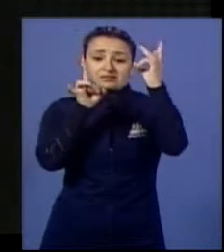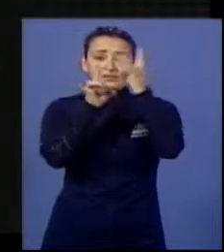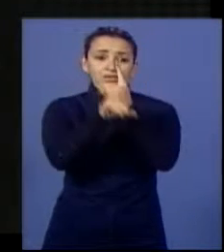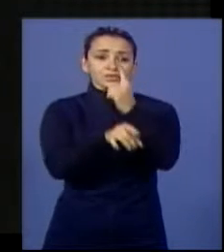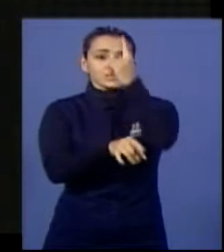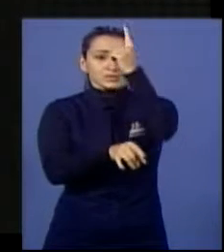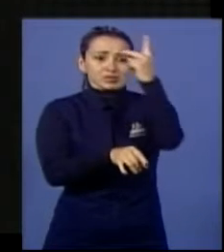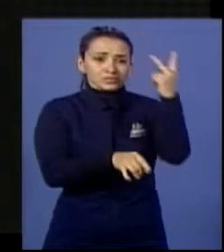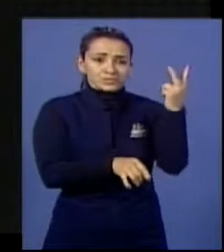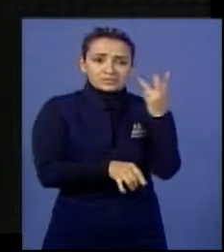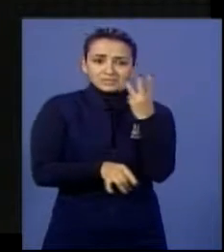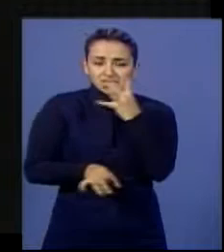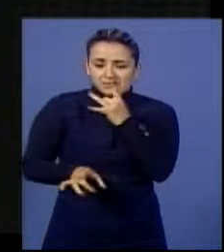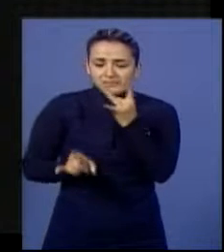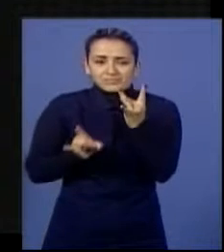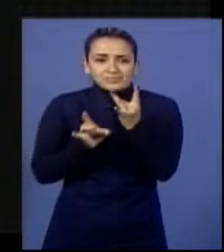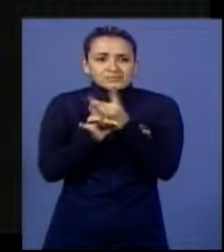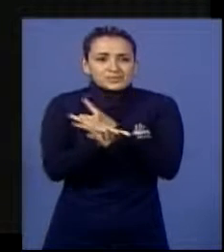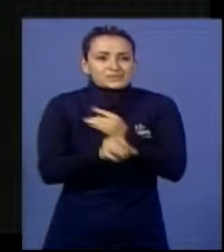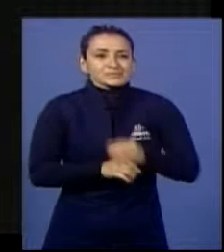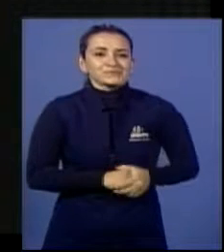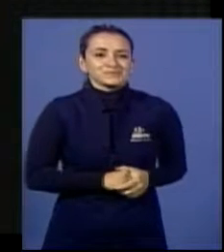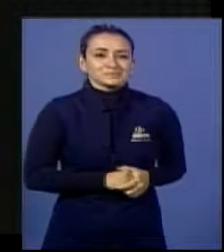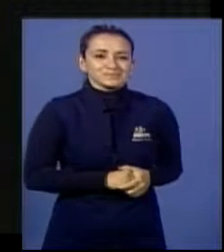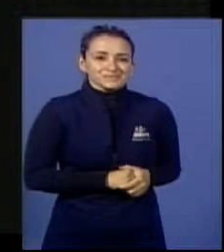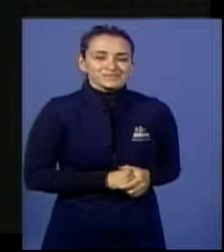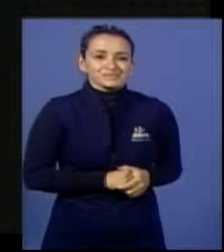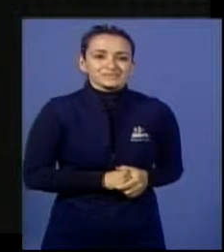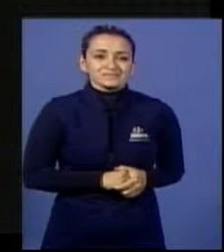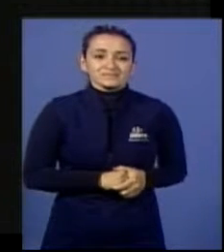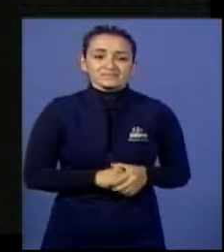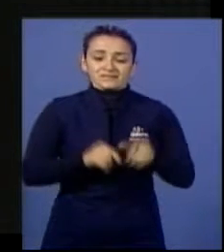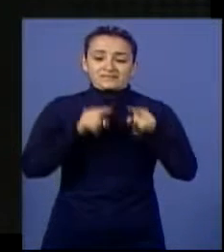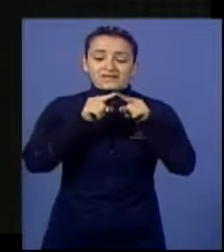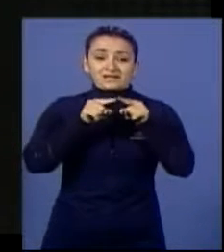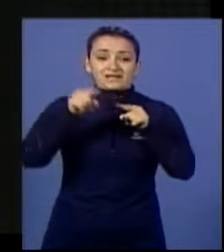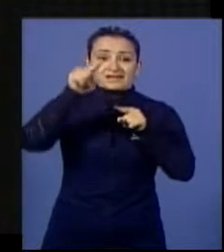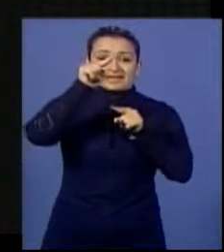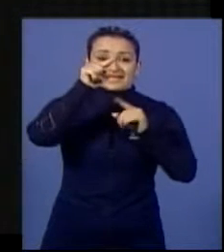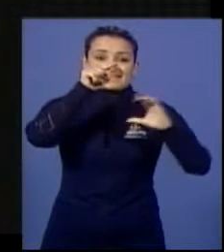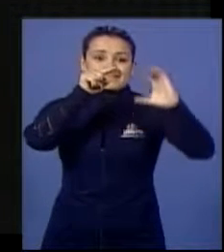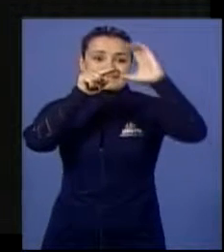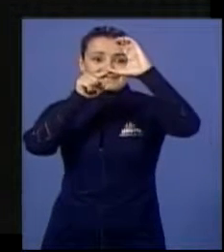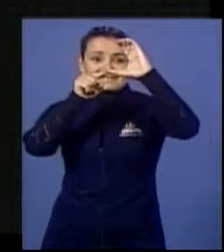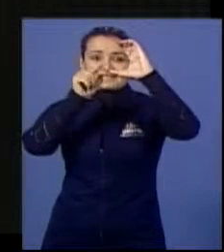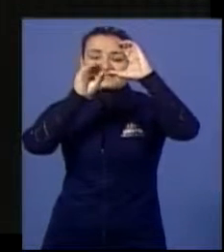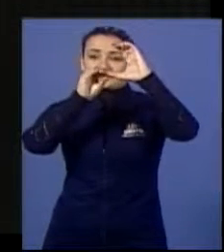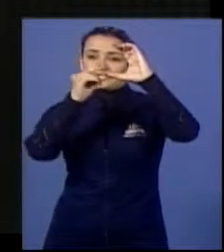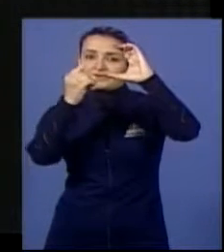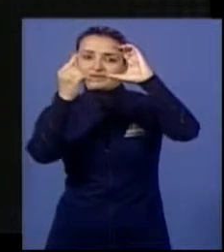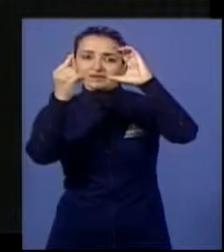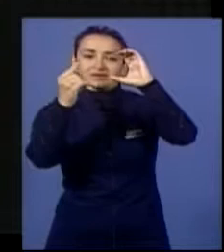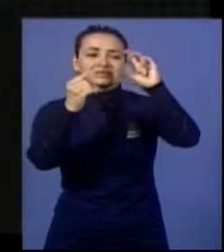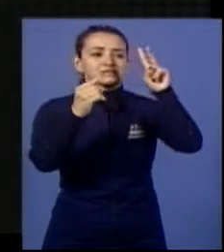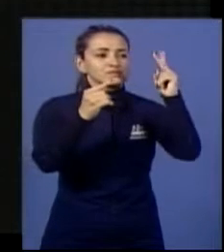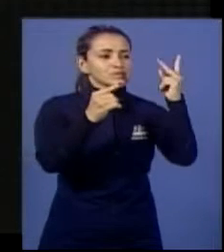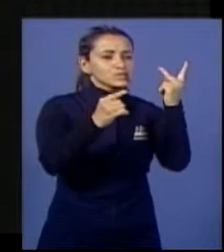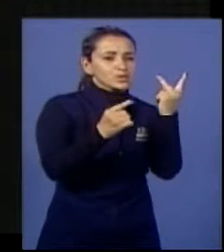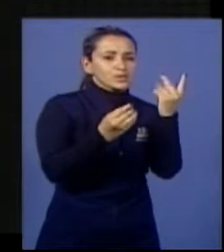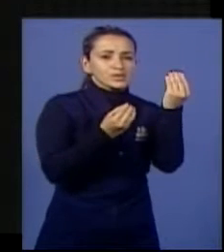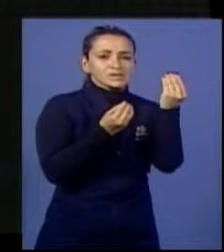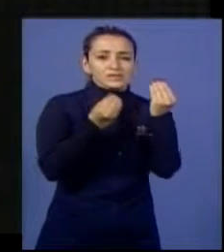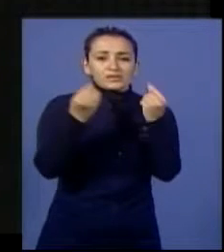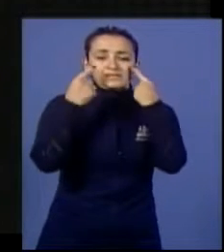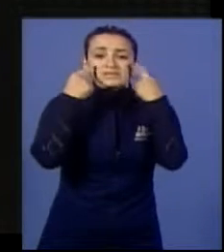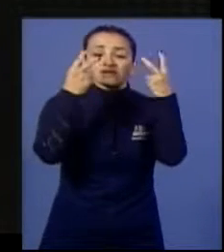está feliz da vida, já tem as 4 ligações. Outro carbono de cima dele, falta 1. Aqui faltam 2. Ou seja, você vai